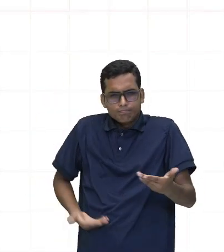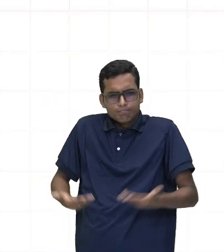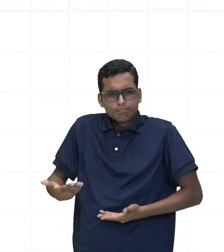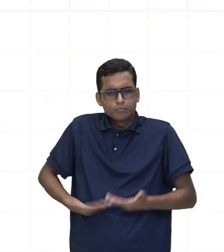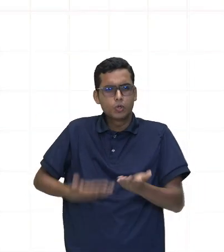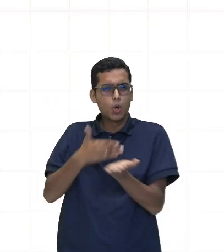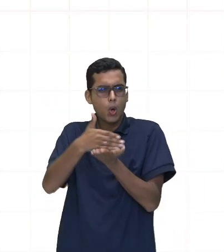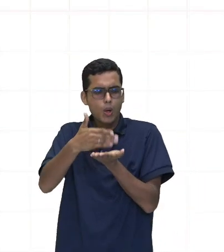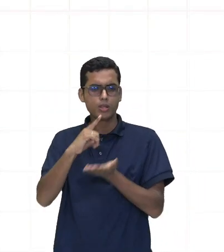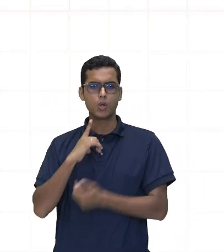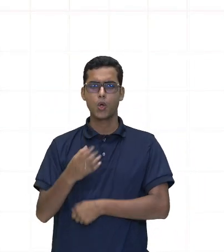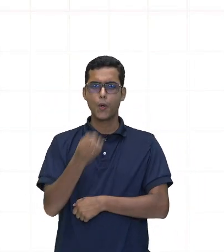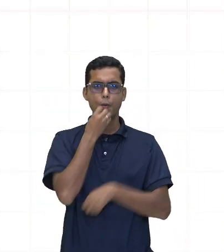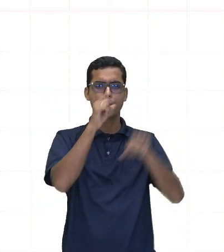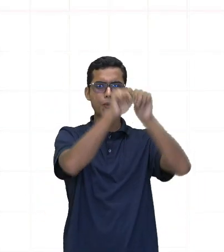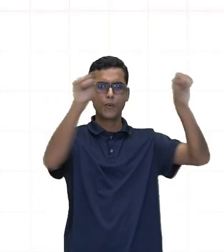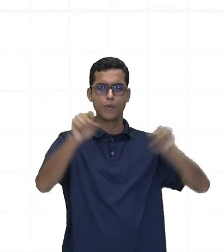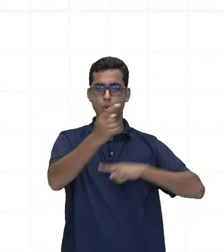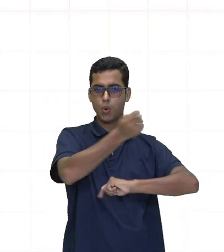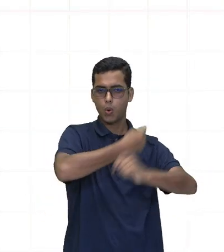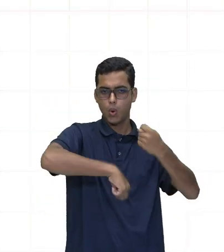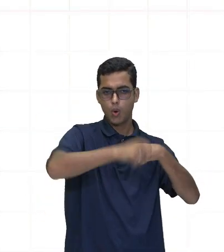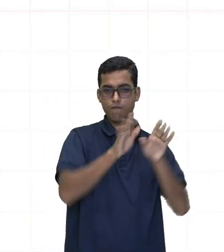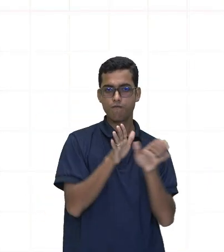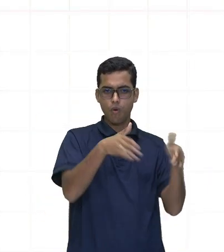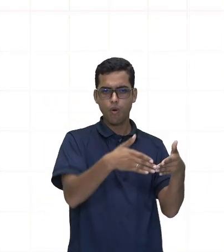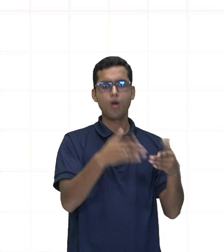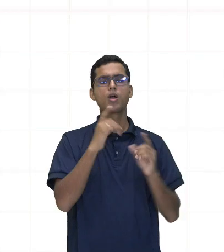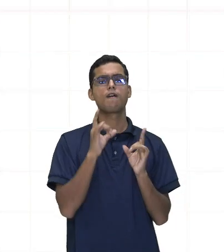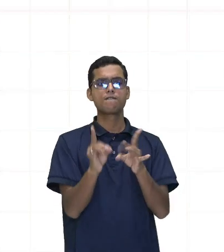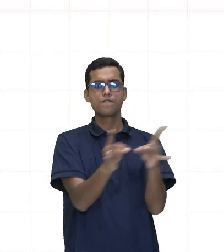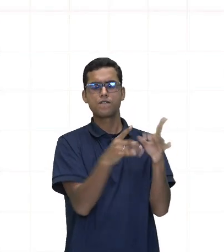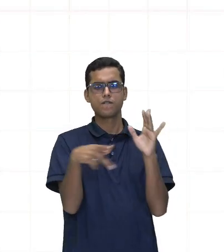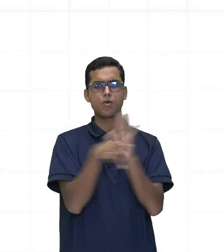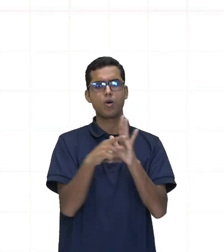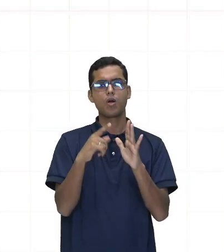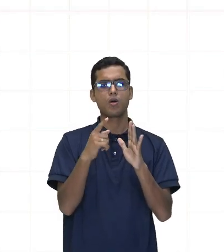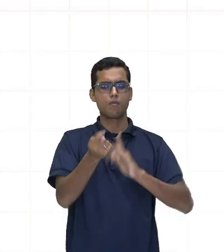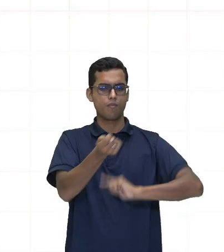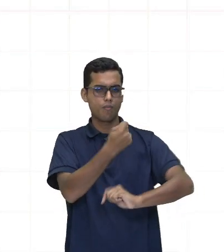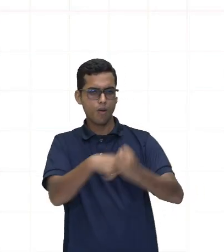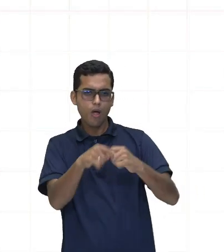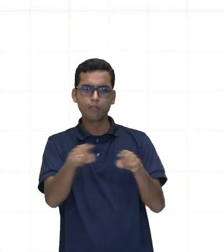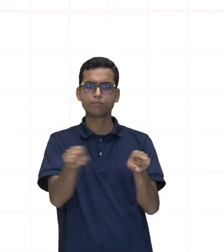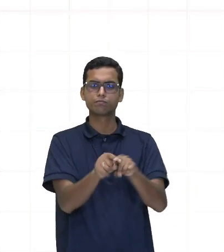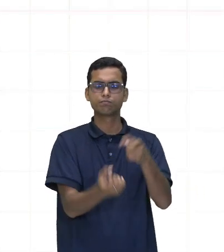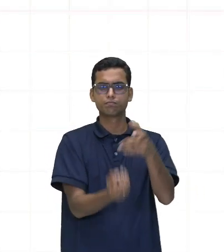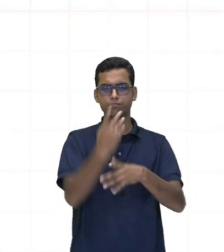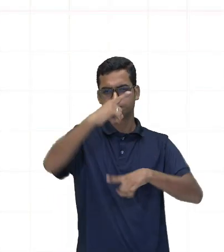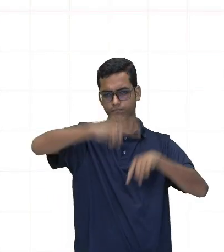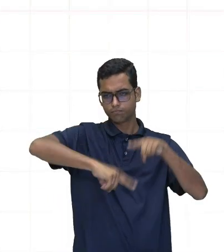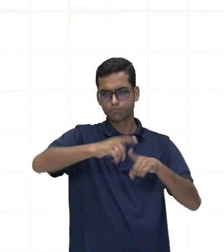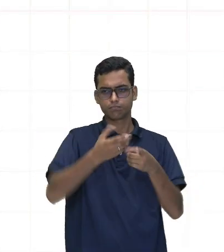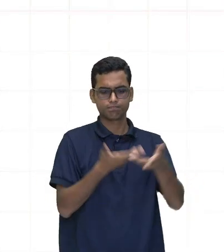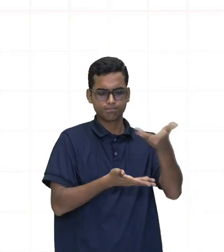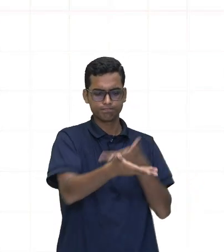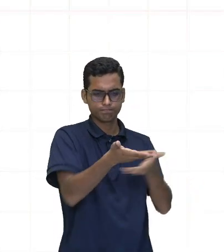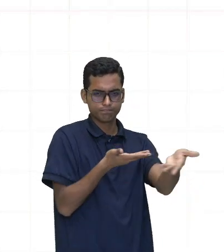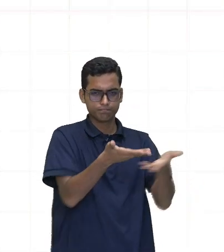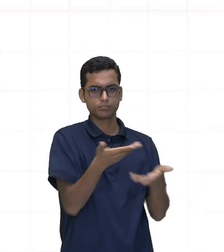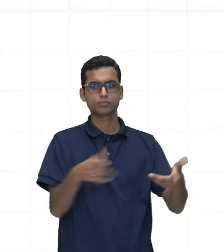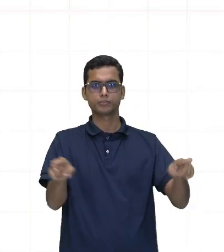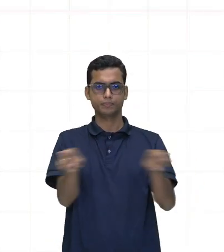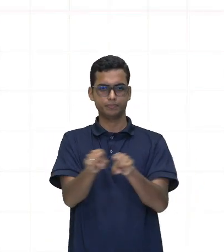era extremamente desigual. Isso fazia com que cerca de 97% da